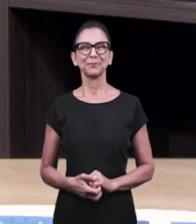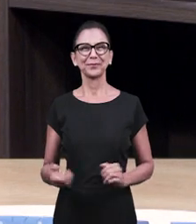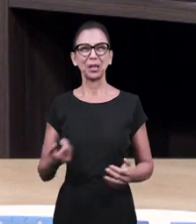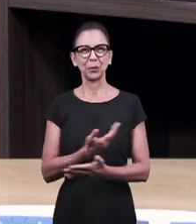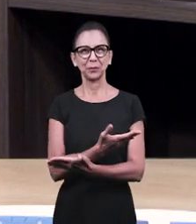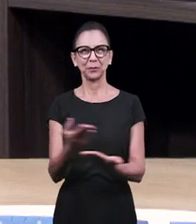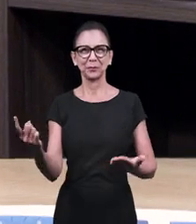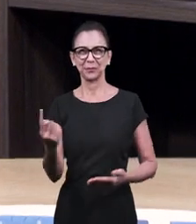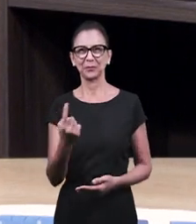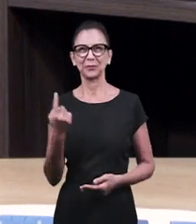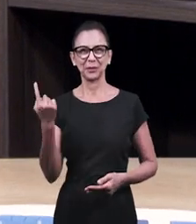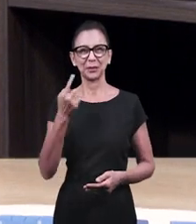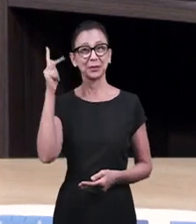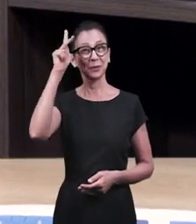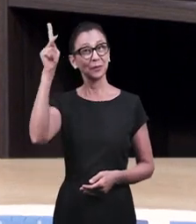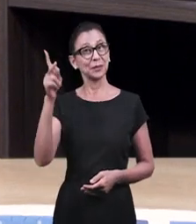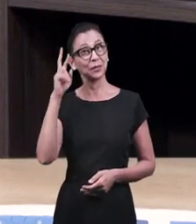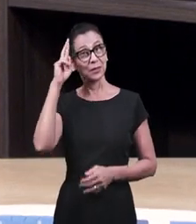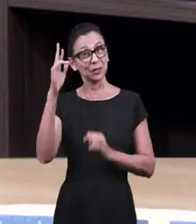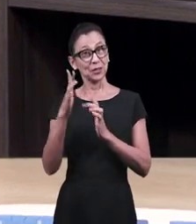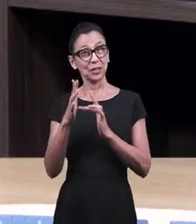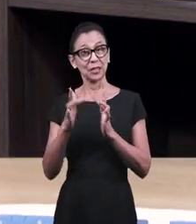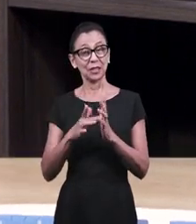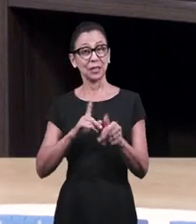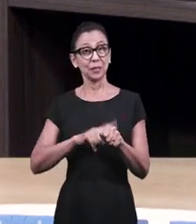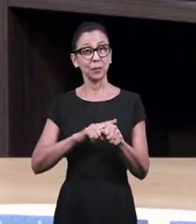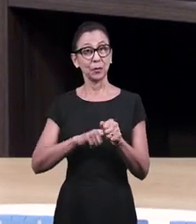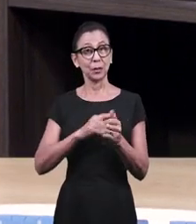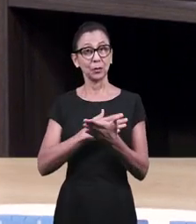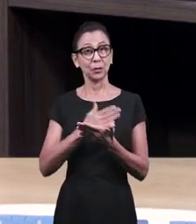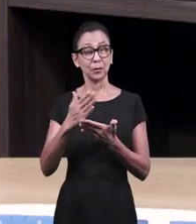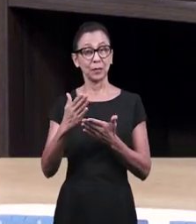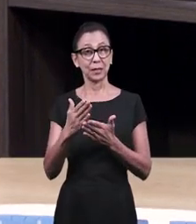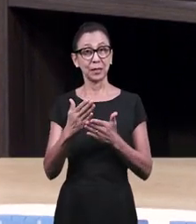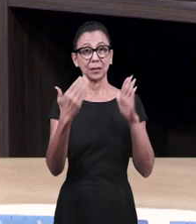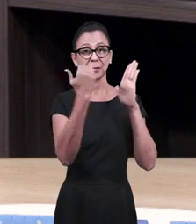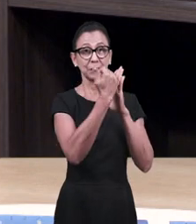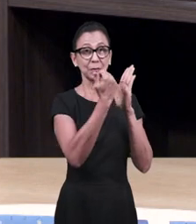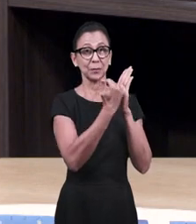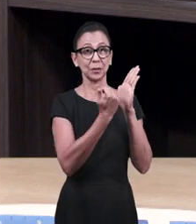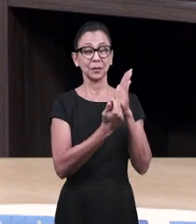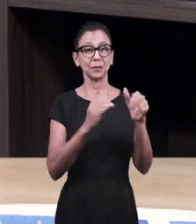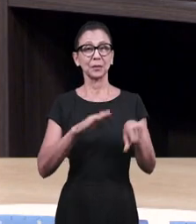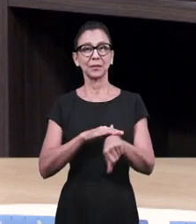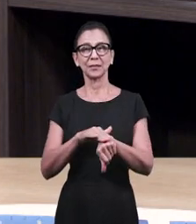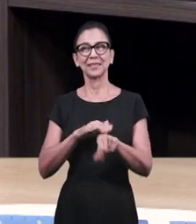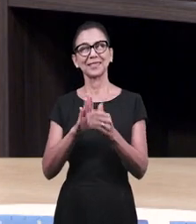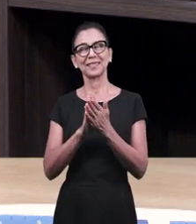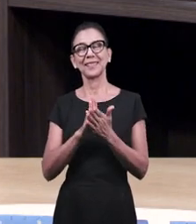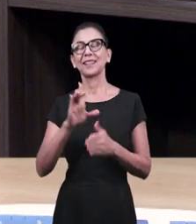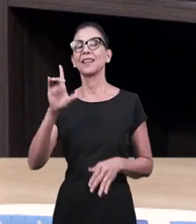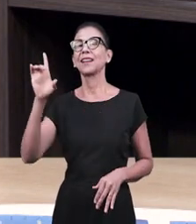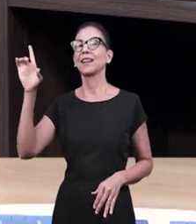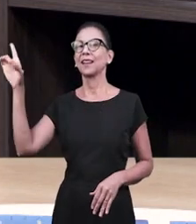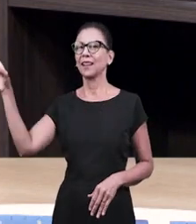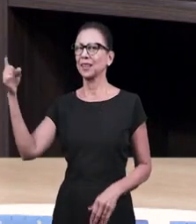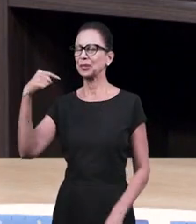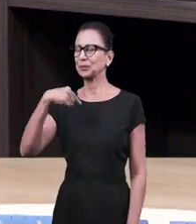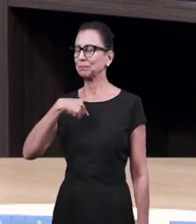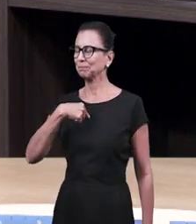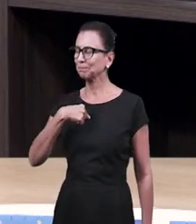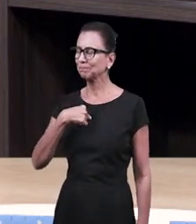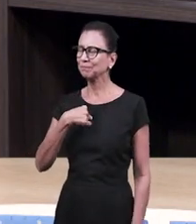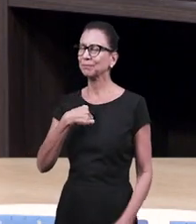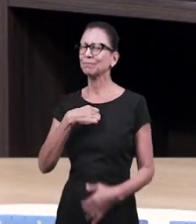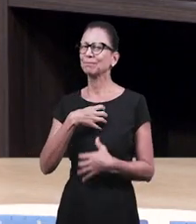Eu saúdo a todos com a paz do Senhor Jesus. Nós estamos começando mais uma edição do programa Conversas Bíblicas. E eu estou